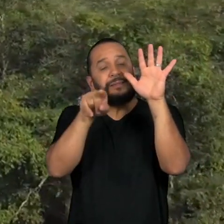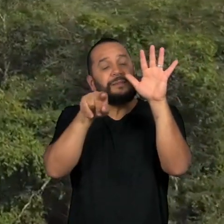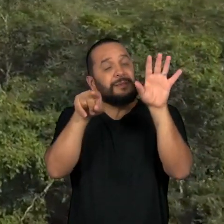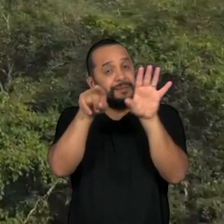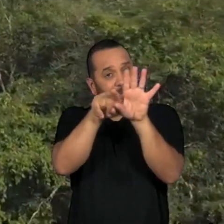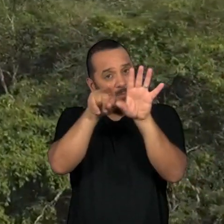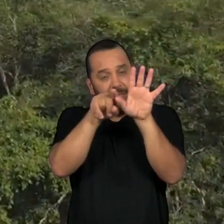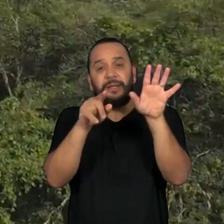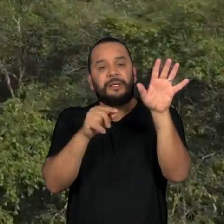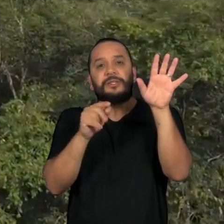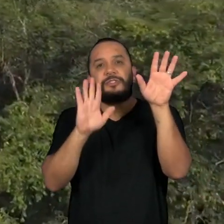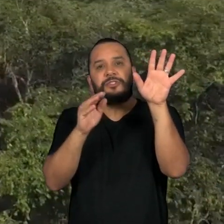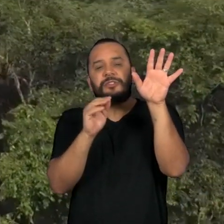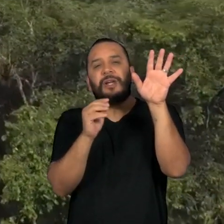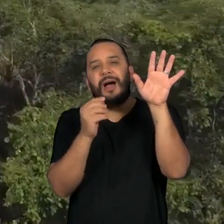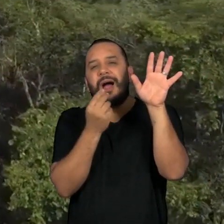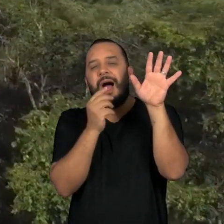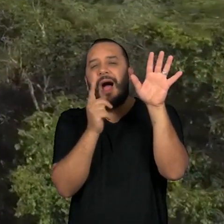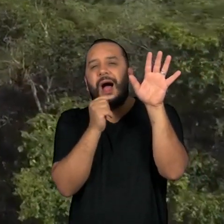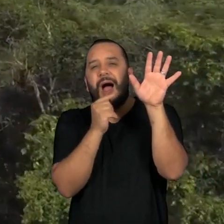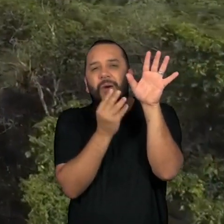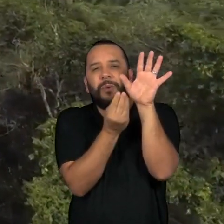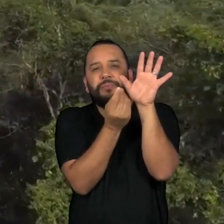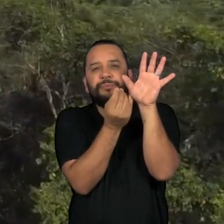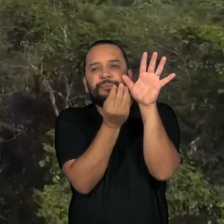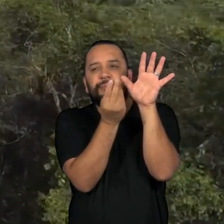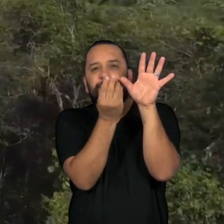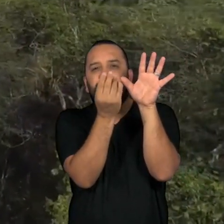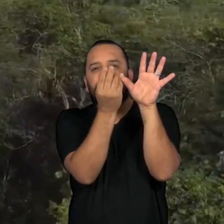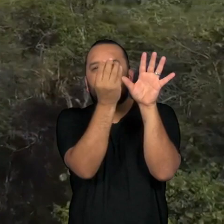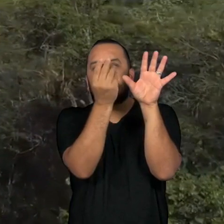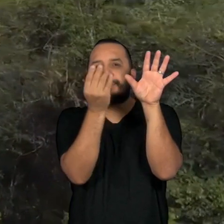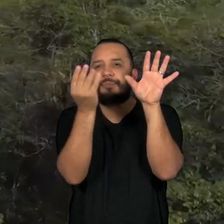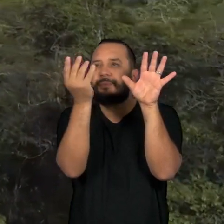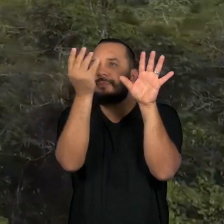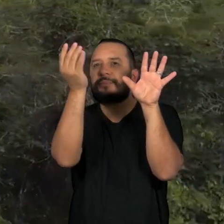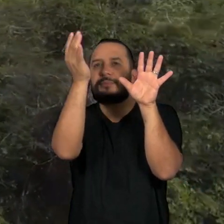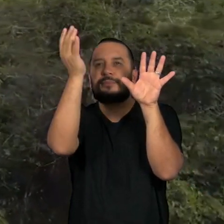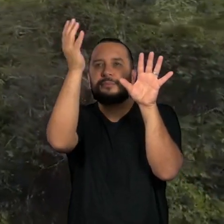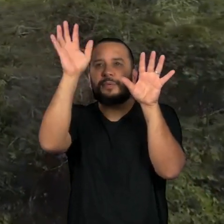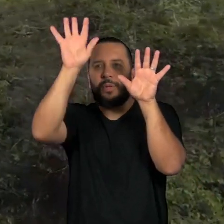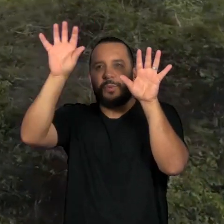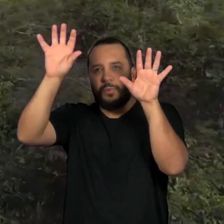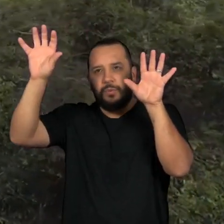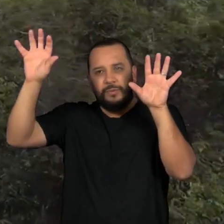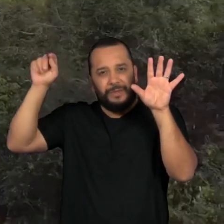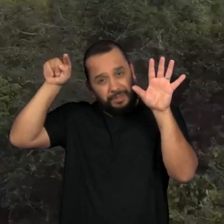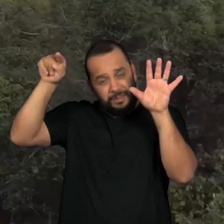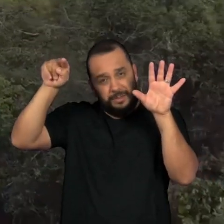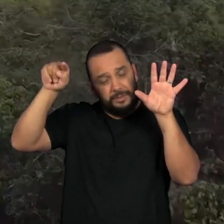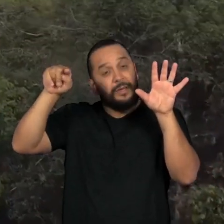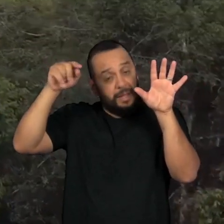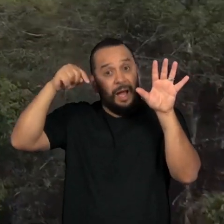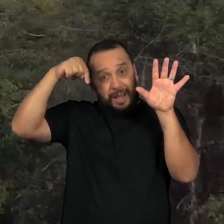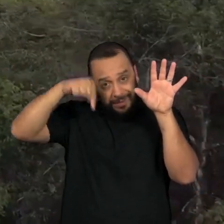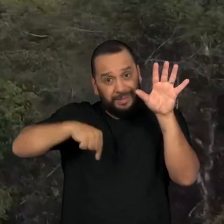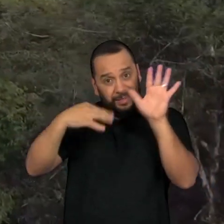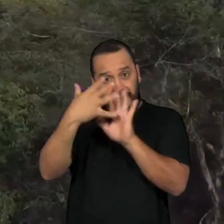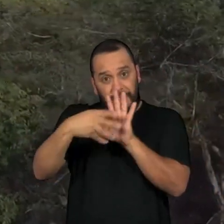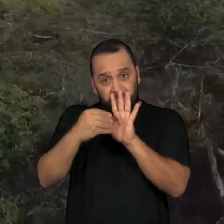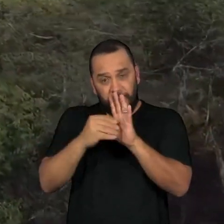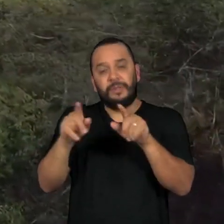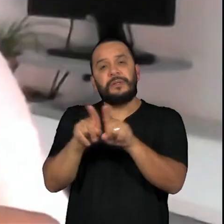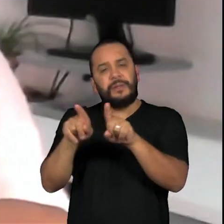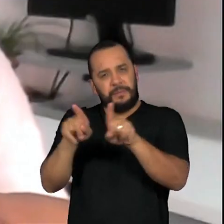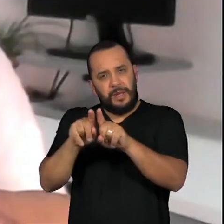criar nuvens e poder levar precipitação tanto para a região amazônica quanto para outras regiões da América